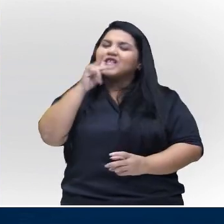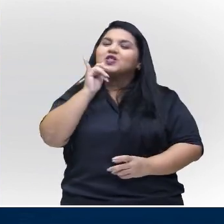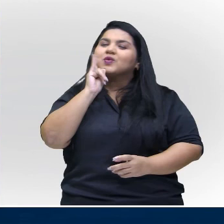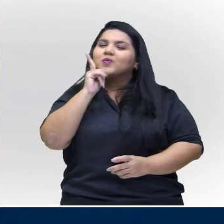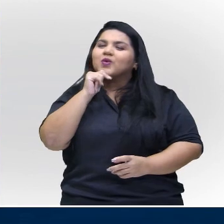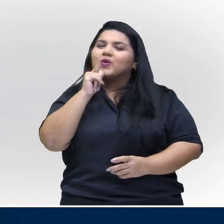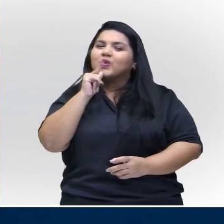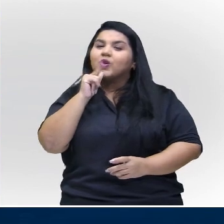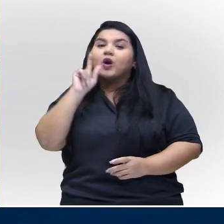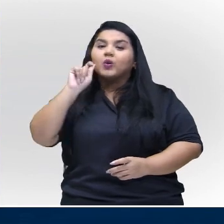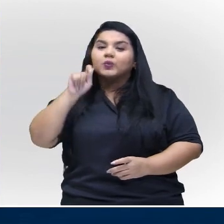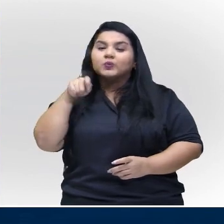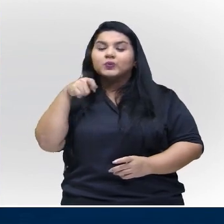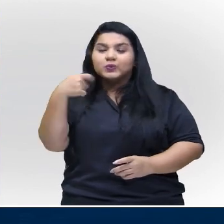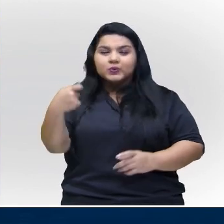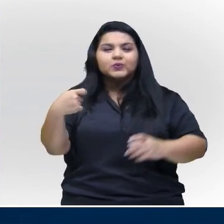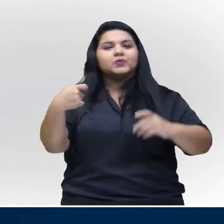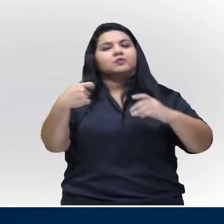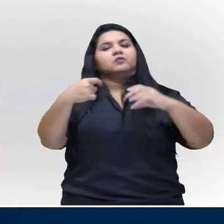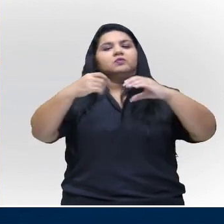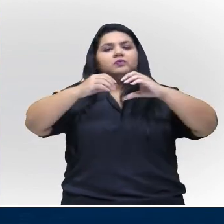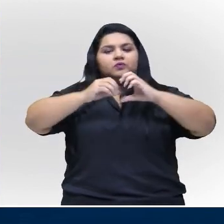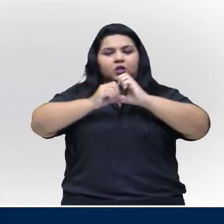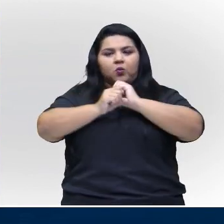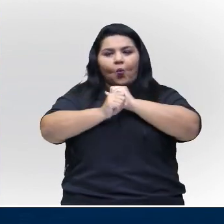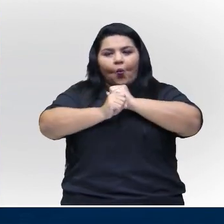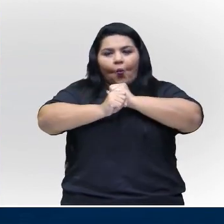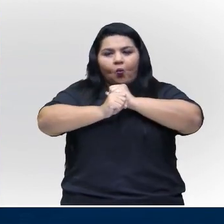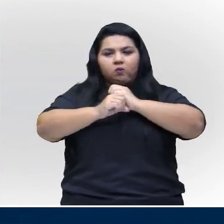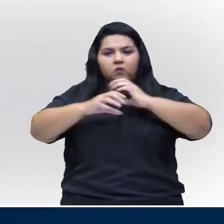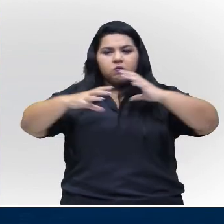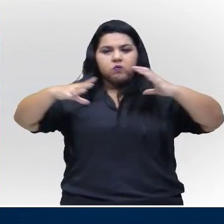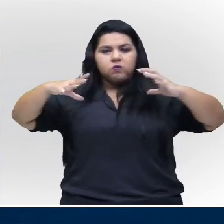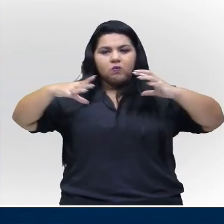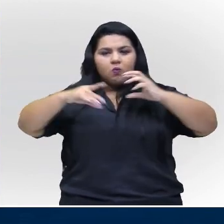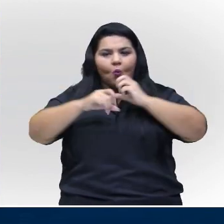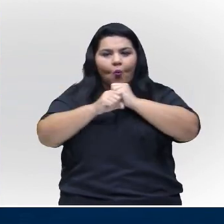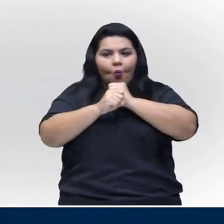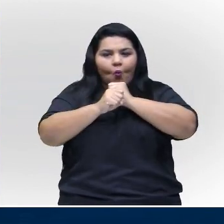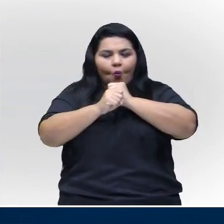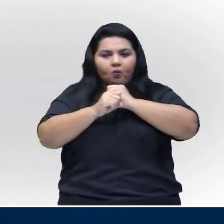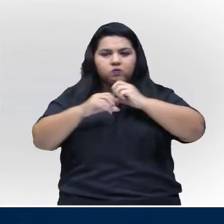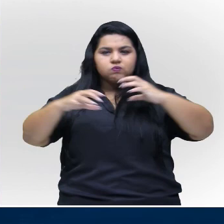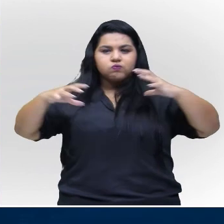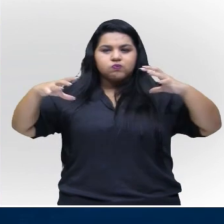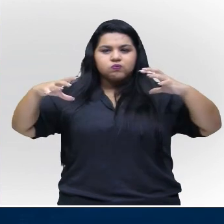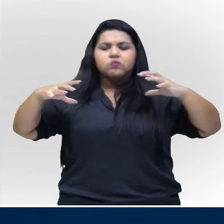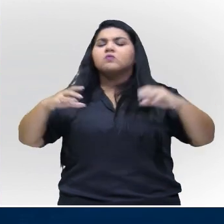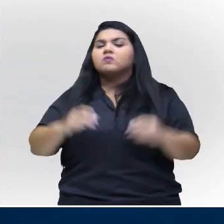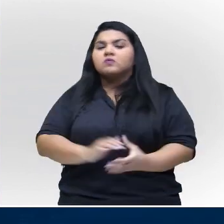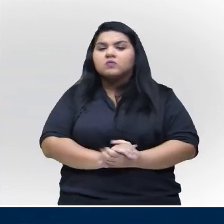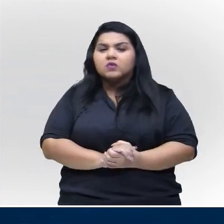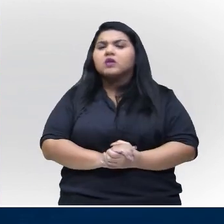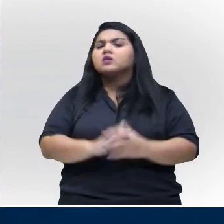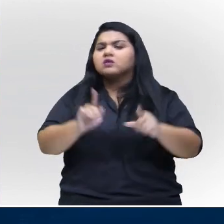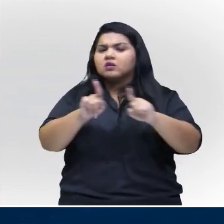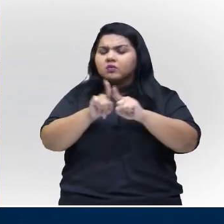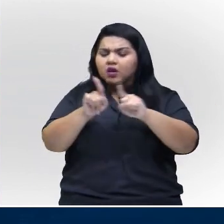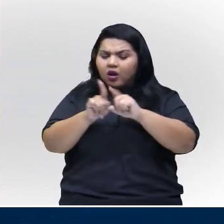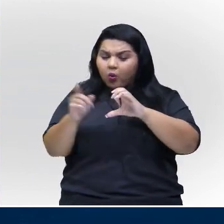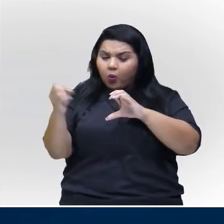conhecido vacúolo. E aí ele vai funcionar para armazenar substâncias, né, ele funciona ali também